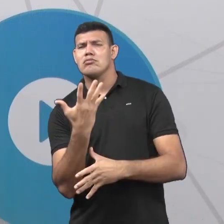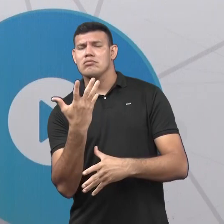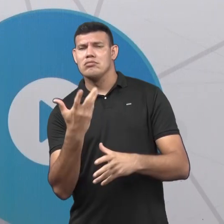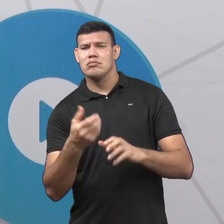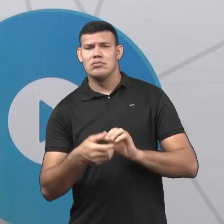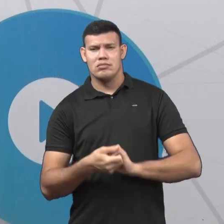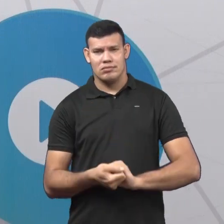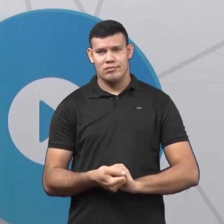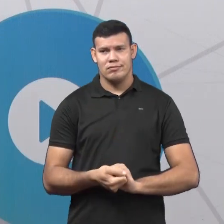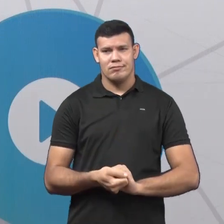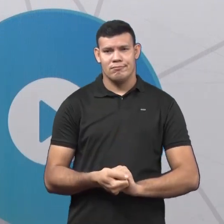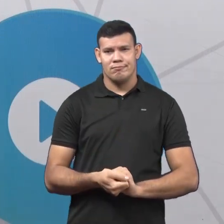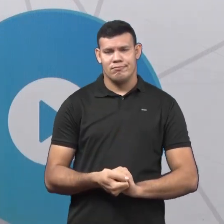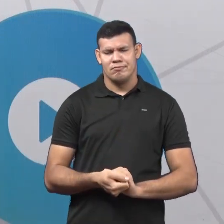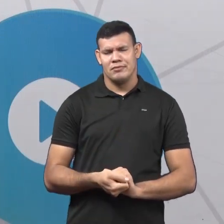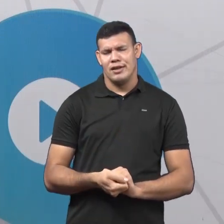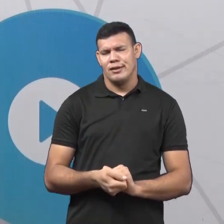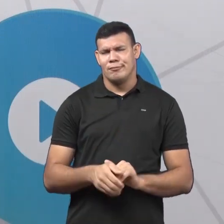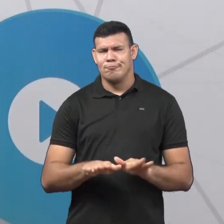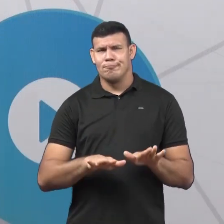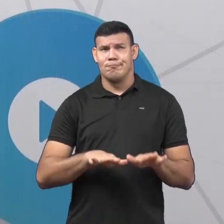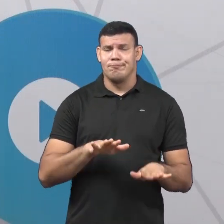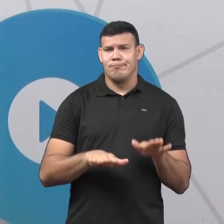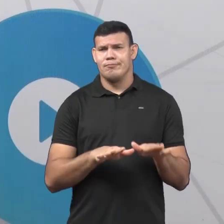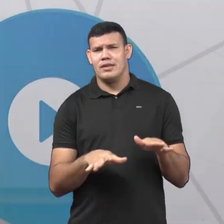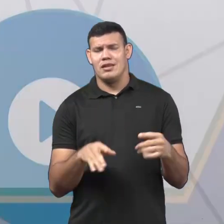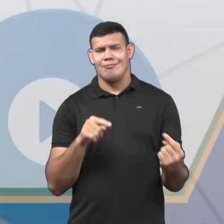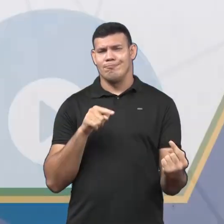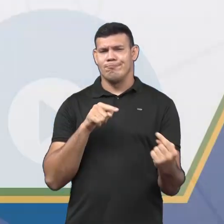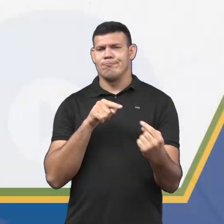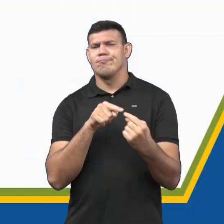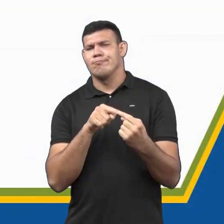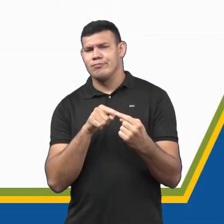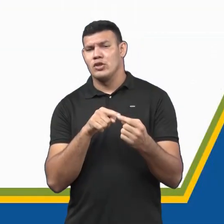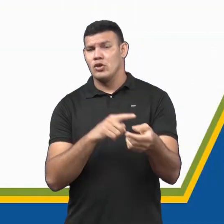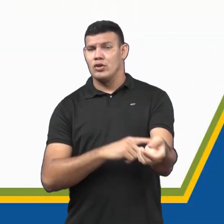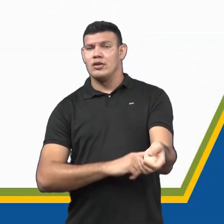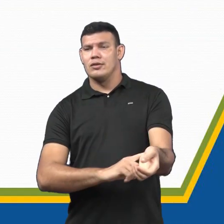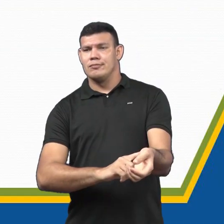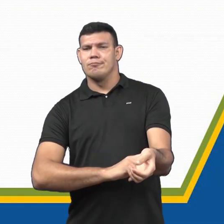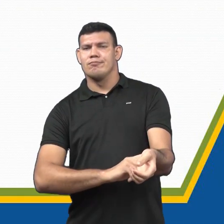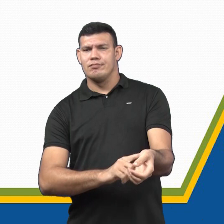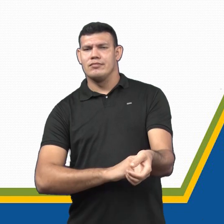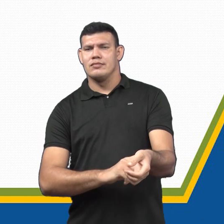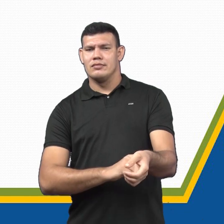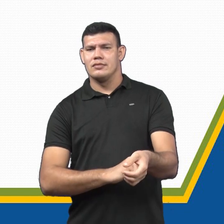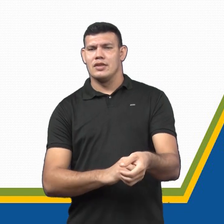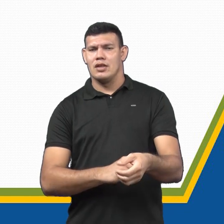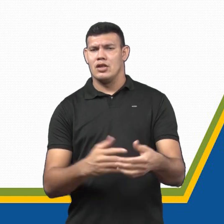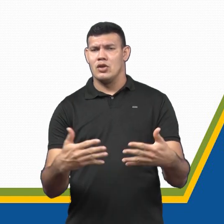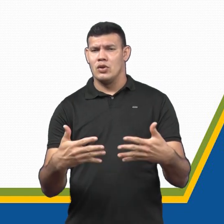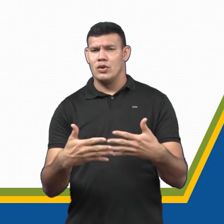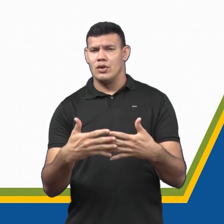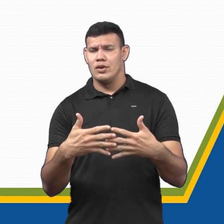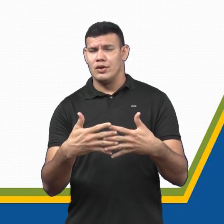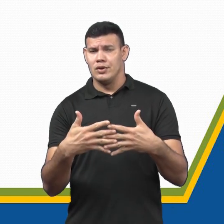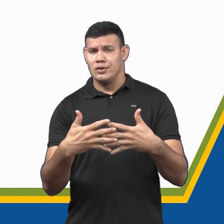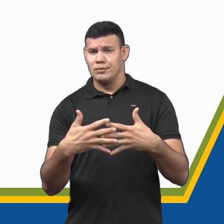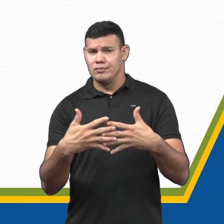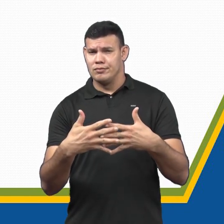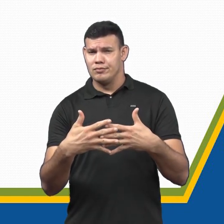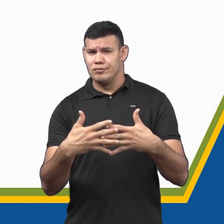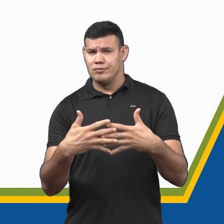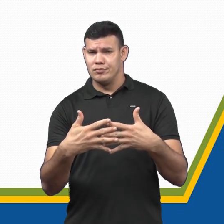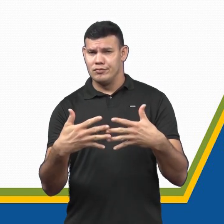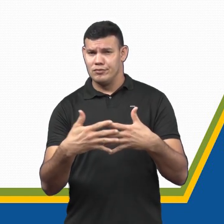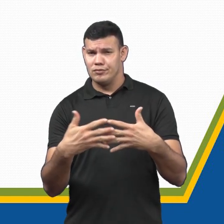organismo. Então, apesar de às vezes nós não associarmos a isso, o sangue, ele é um tecido. Nós temos 4 tipos